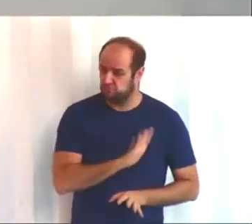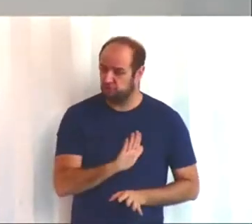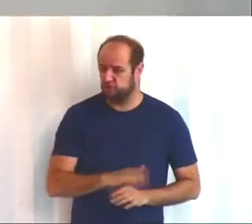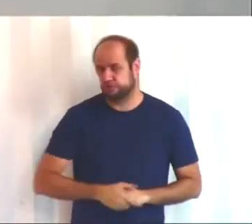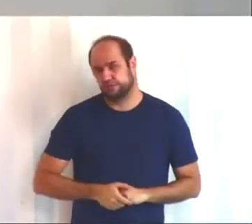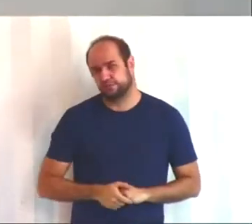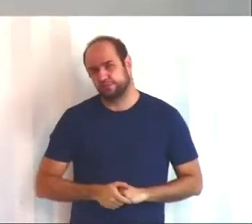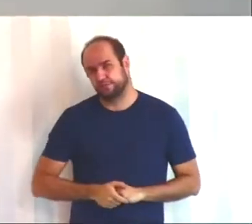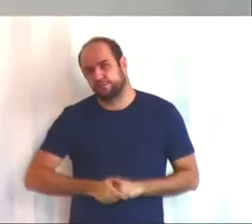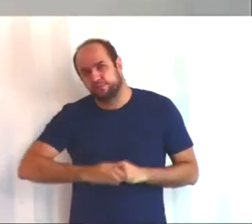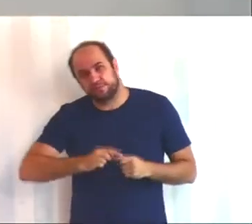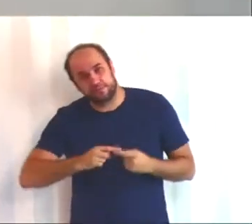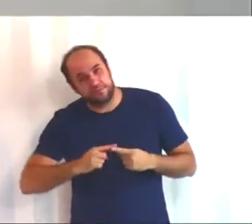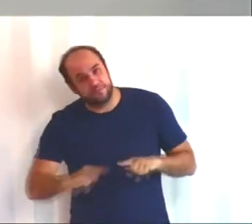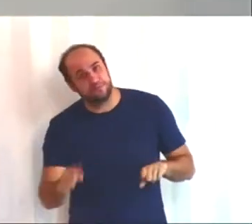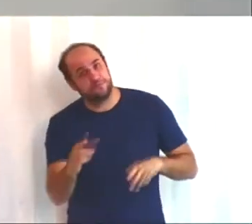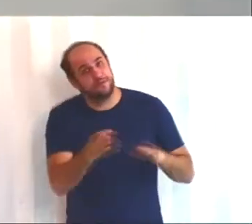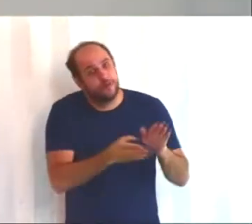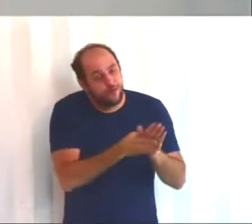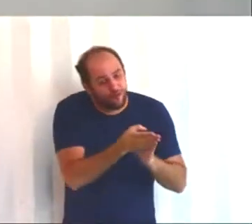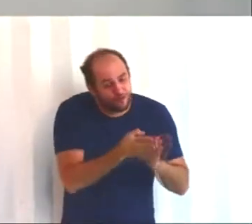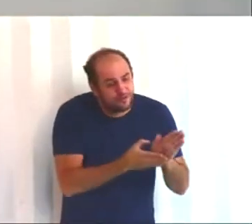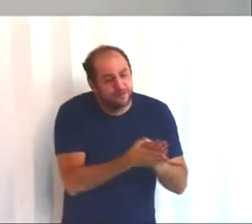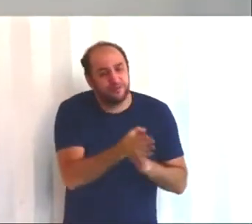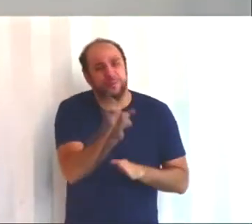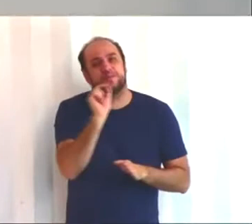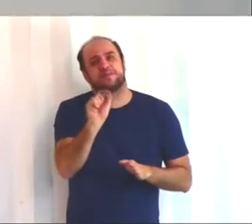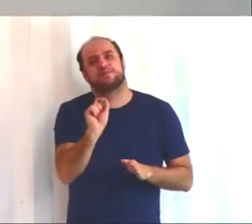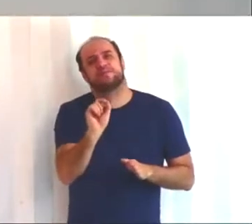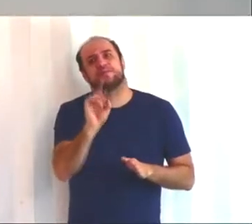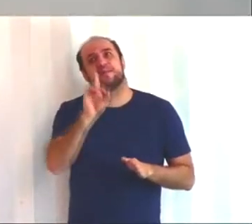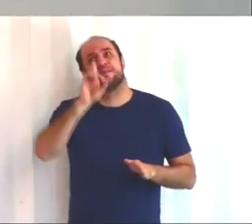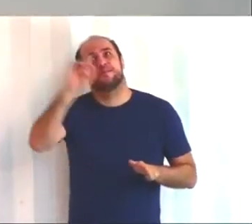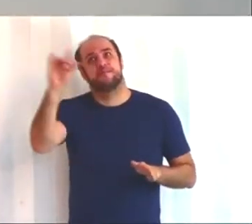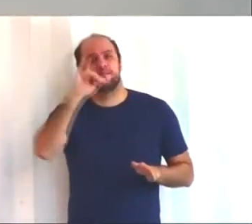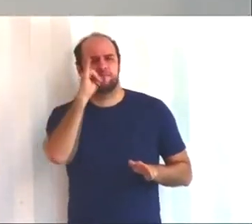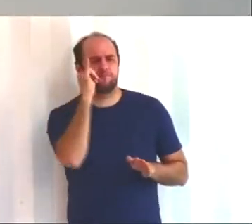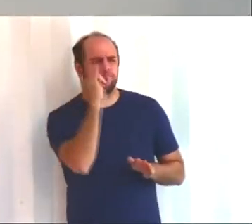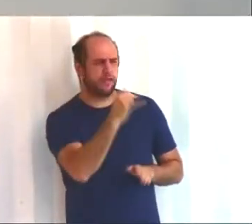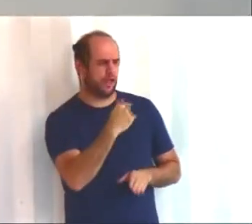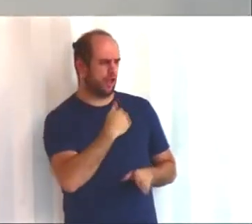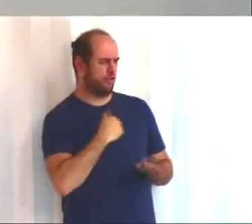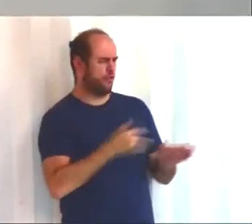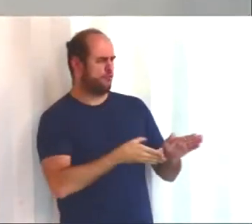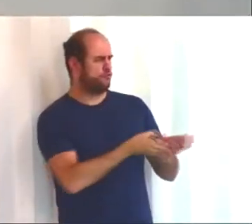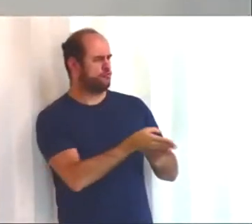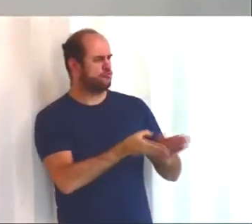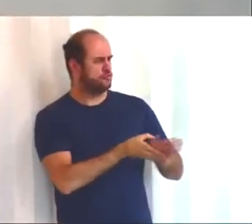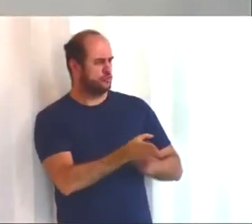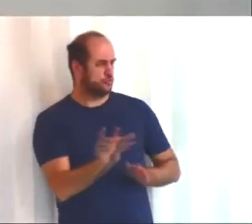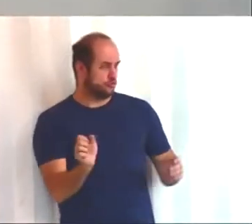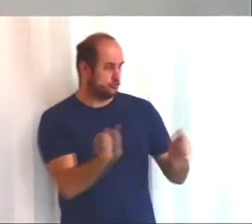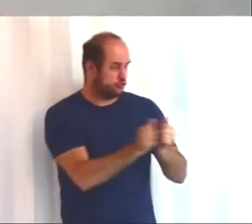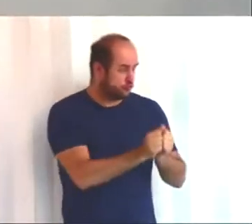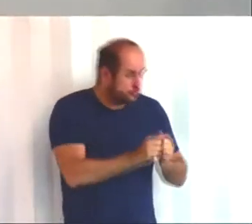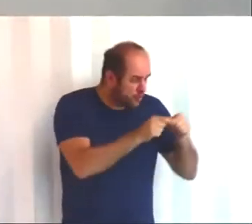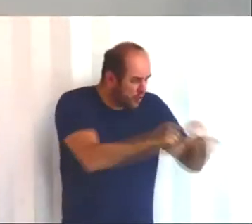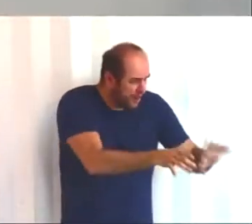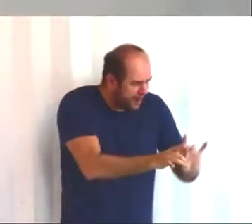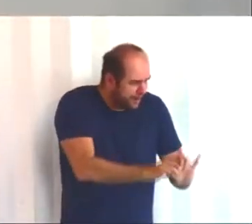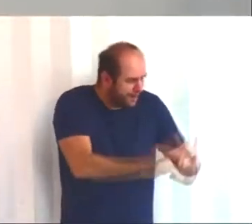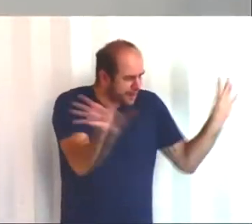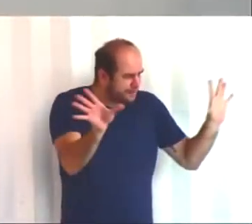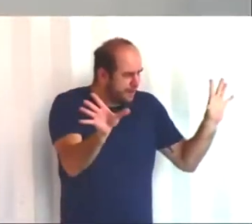Mas o consolo é esse. Mas eu sou contigo, diz o Senhor, para te livrar. Esse é o consolo de Deus ao